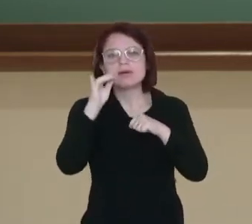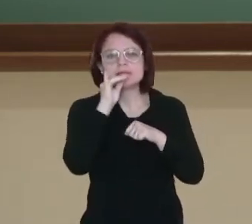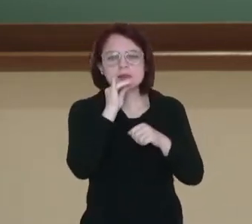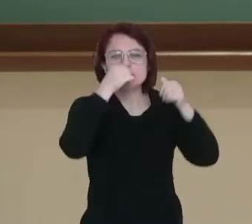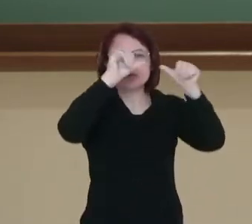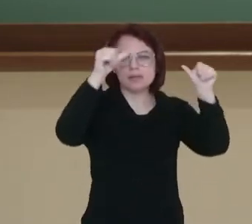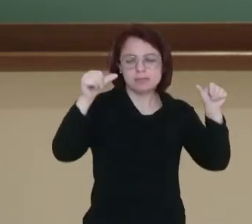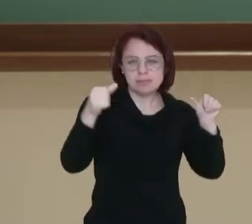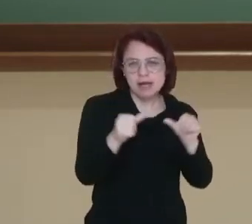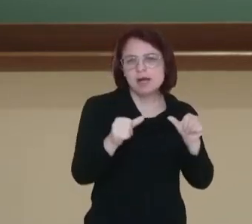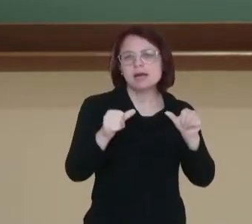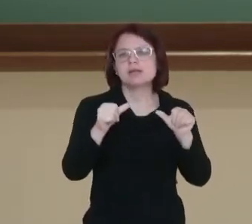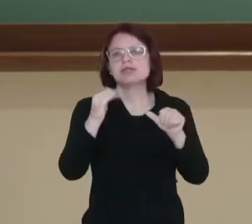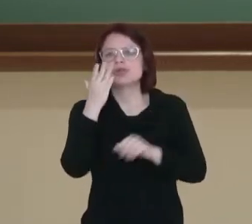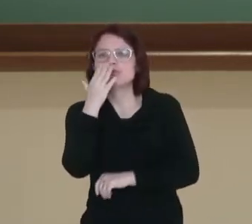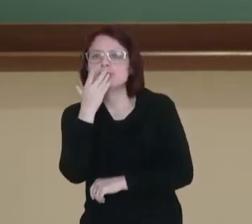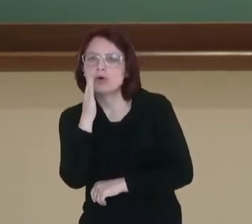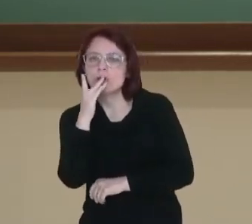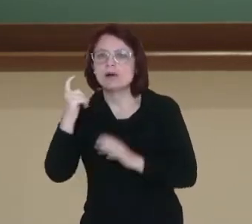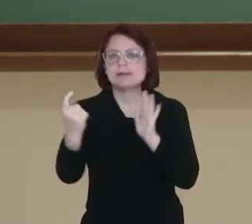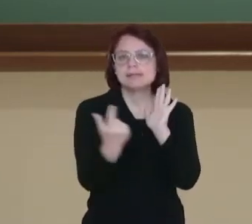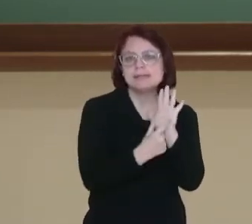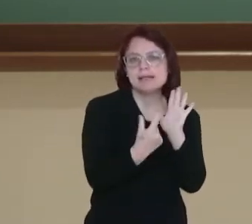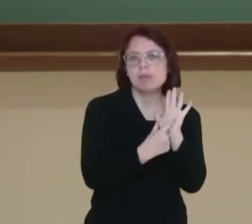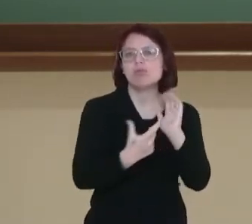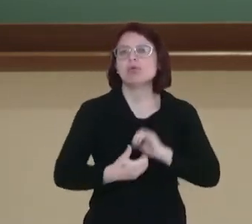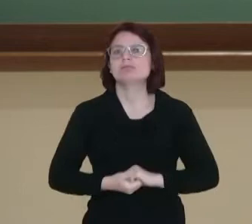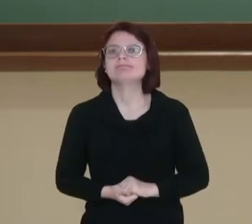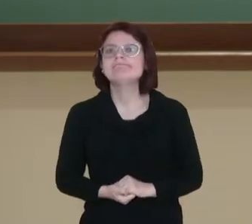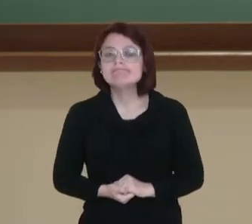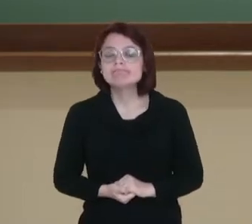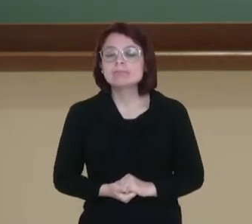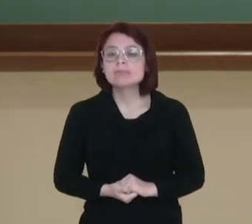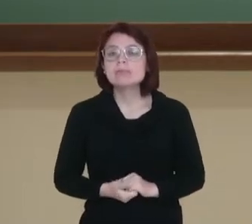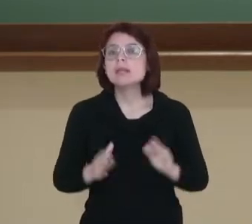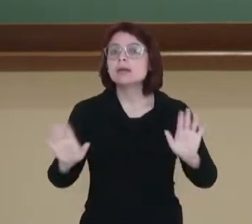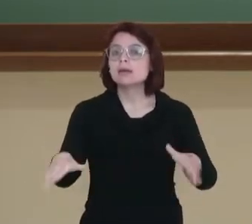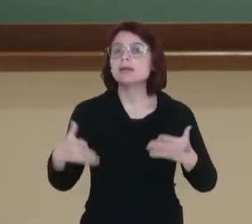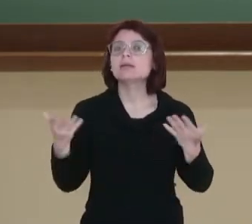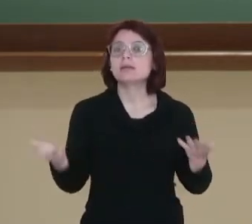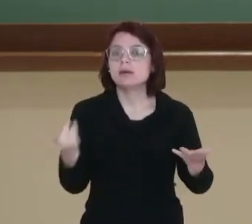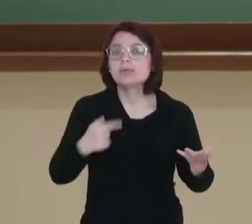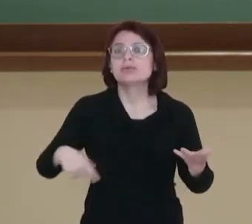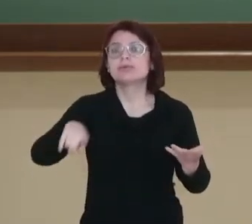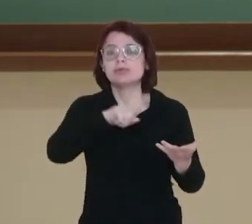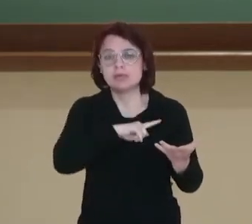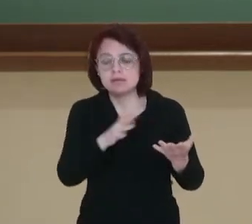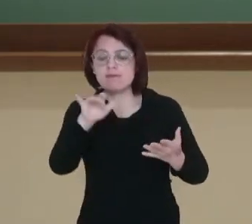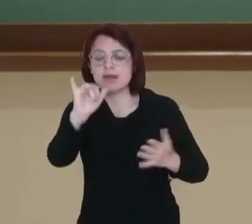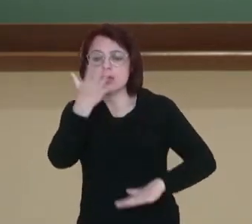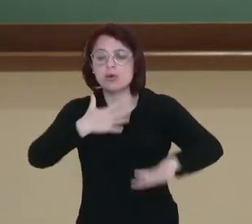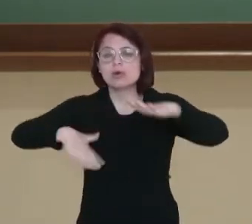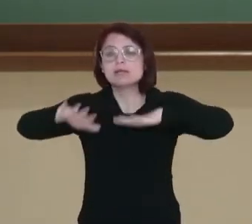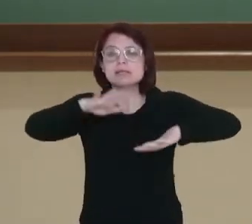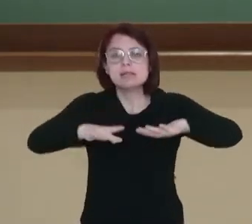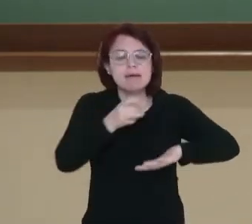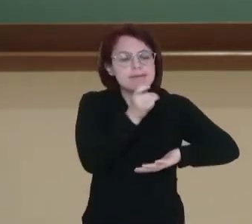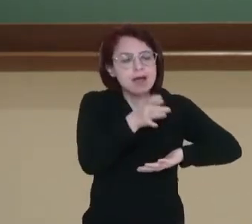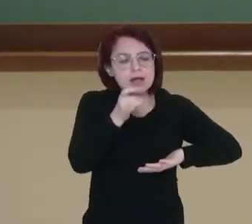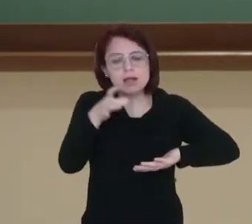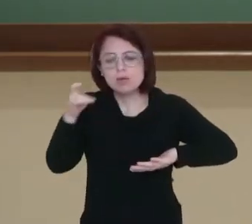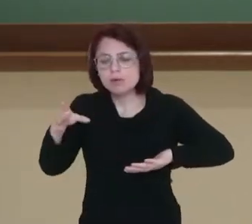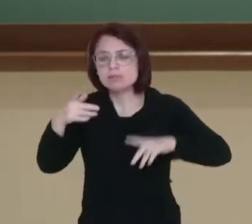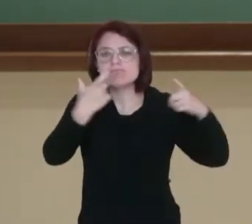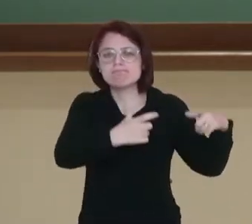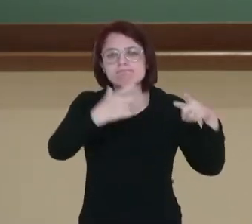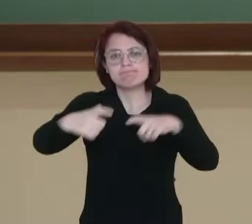imagens, cores, símbolos, certo? E assim, depois nós temos que organizar cada coisa em seu devido